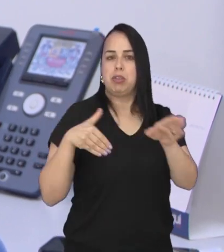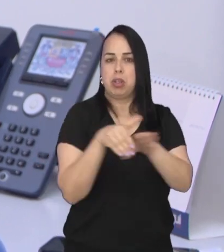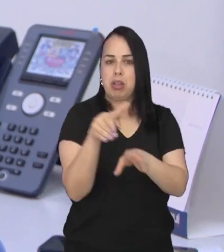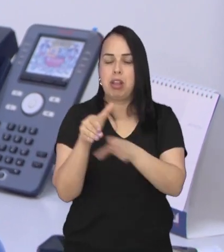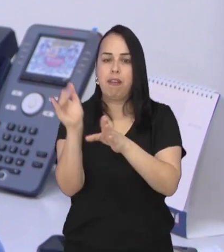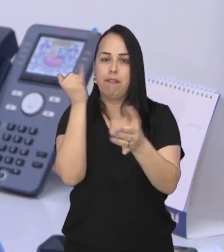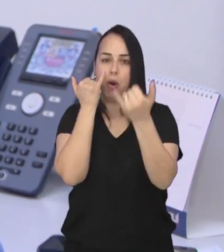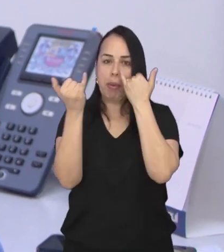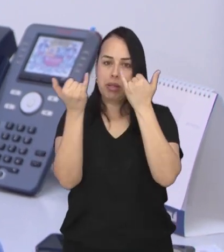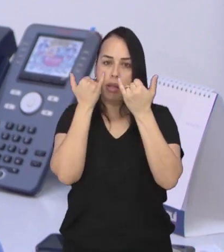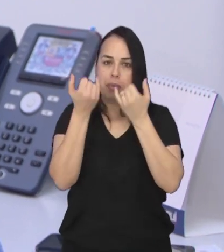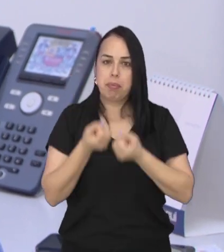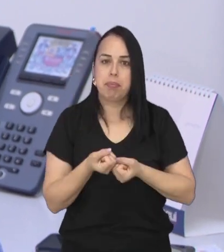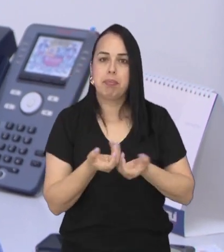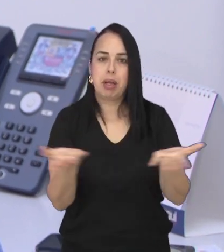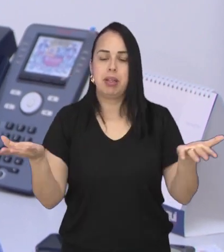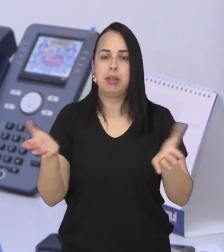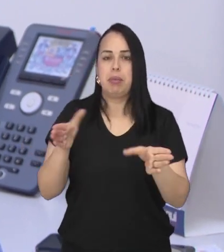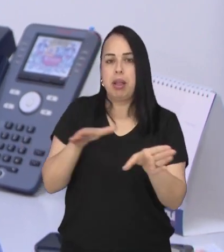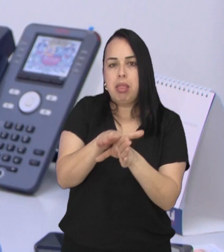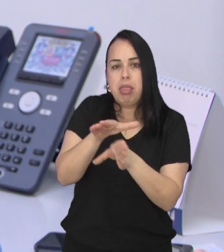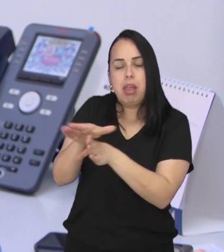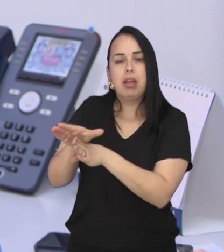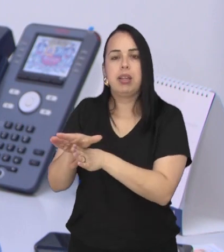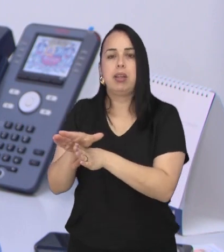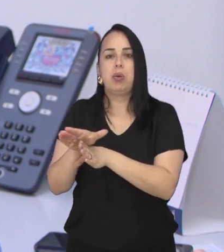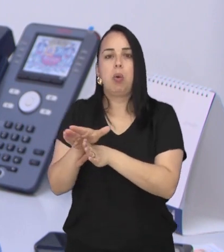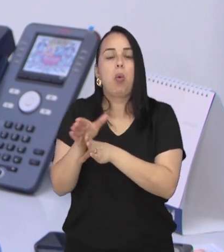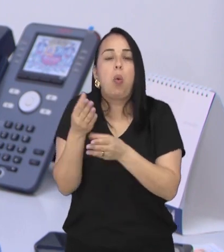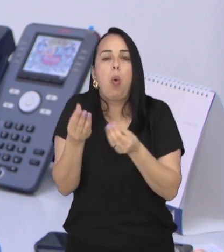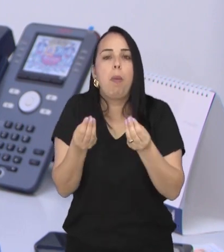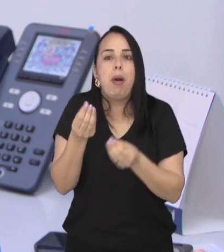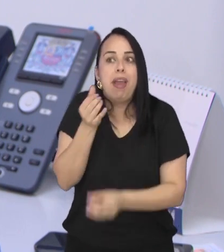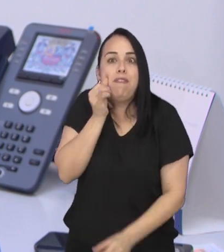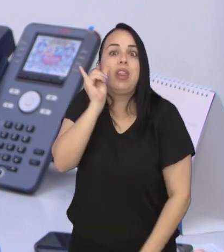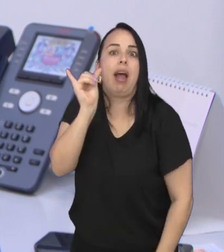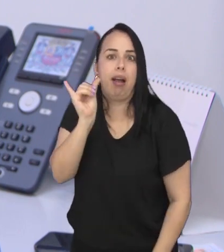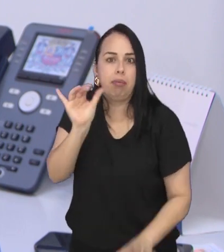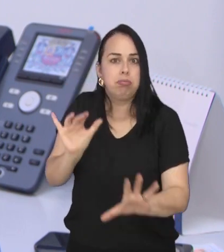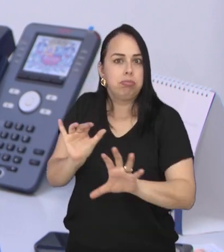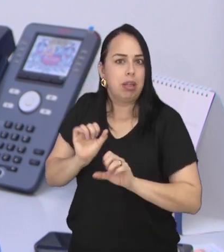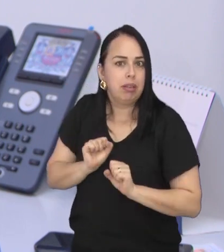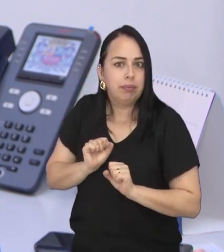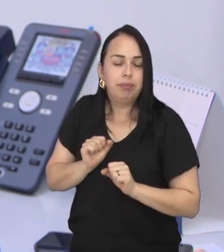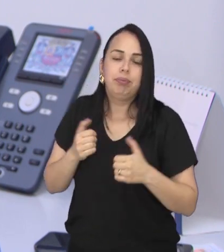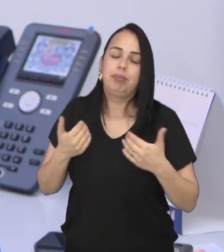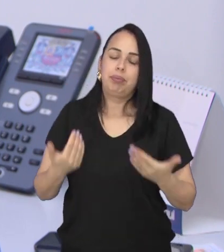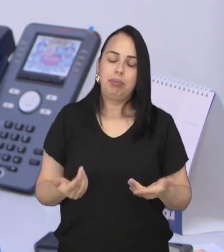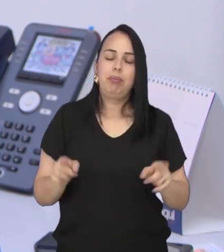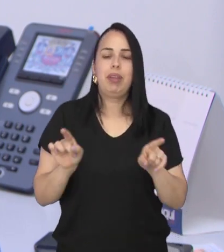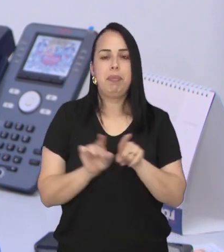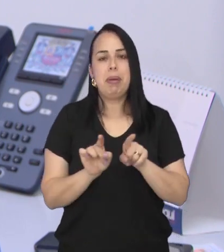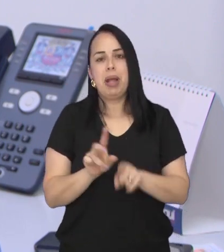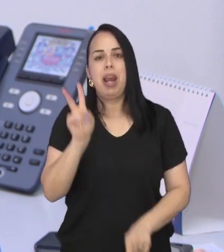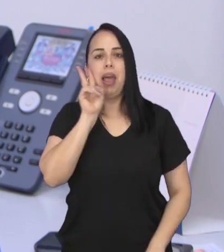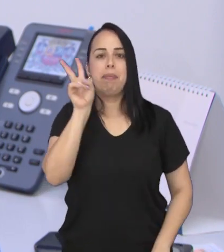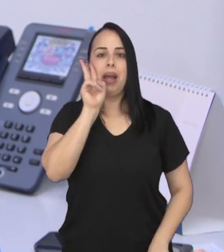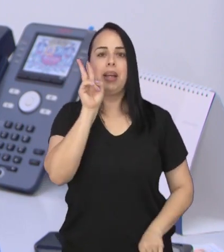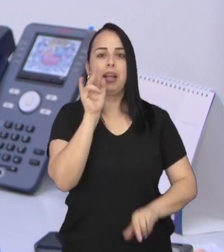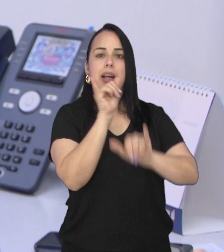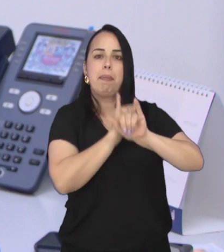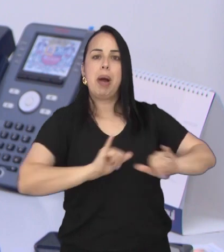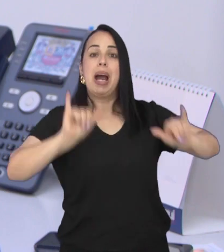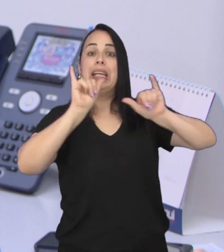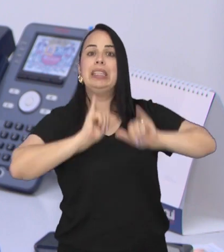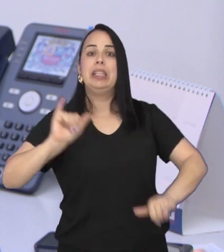essas informações pra população para orientar como não pegar a hepatite né E também lembrar